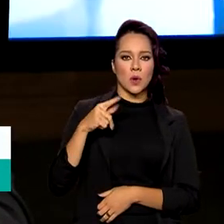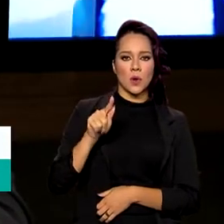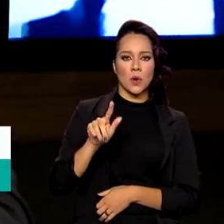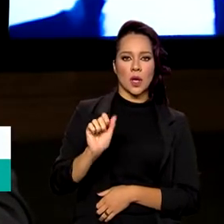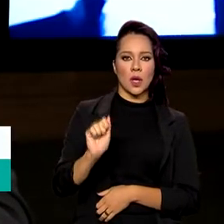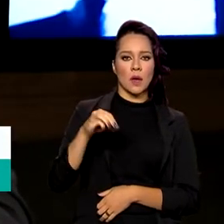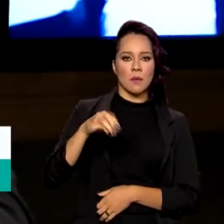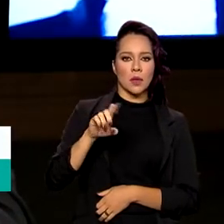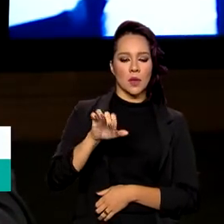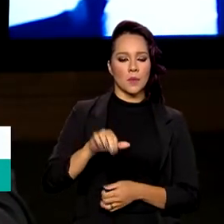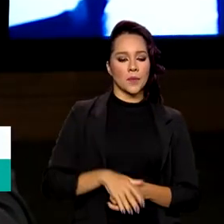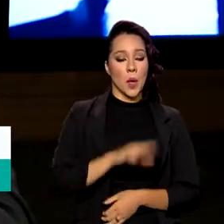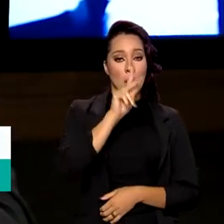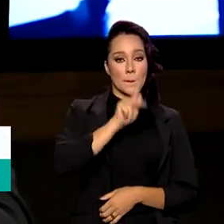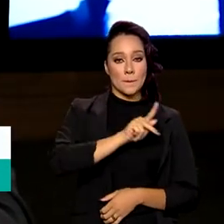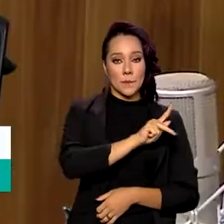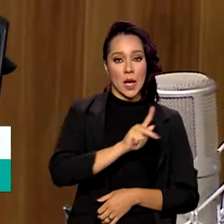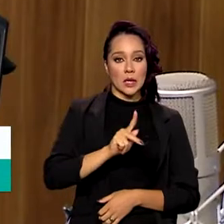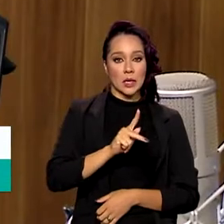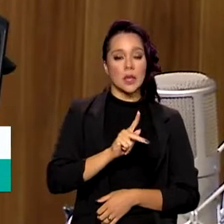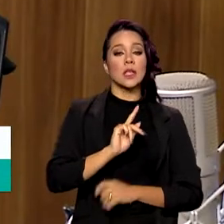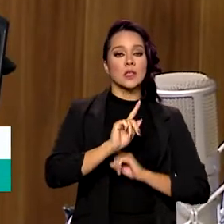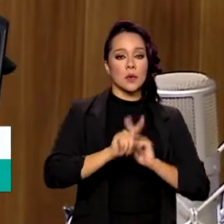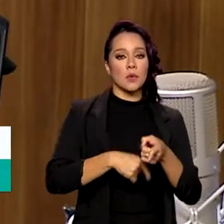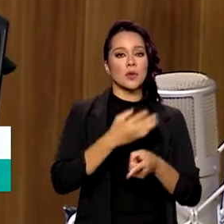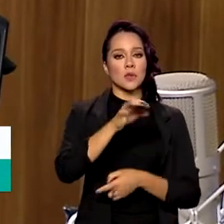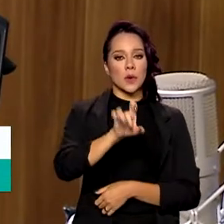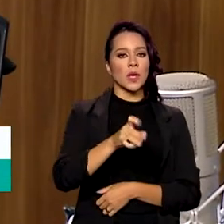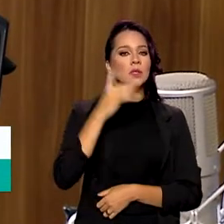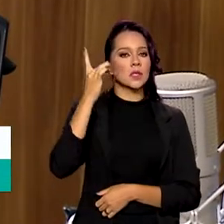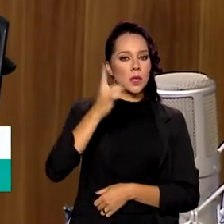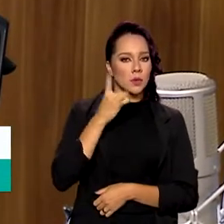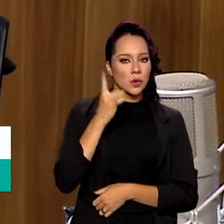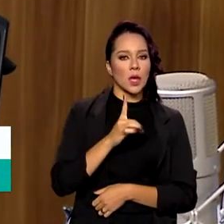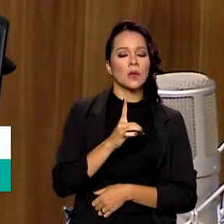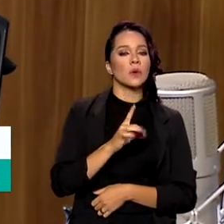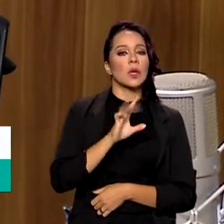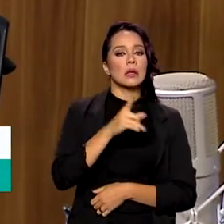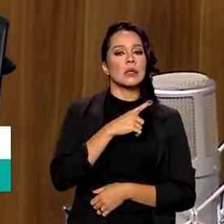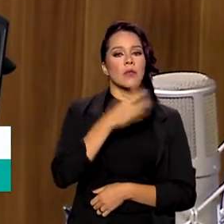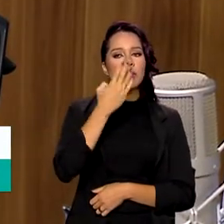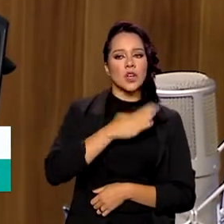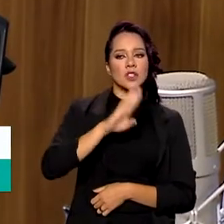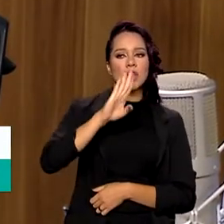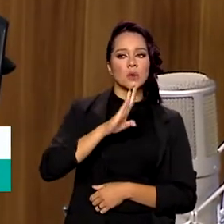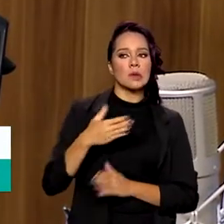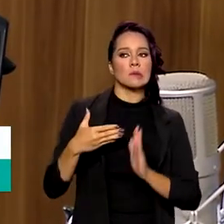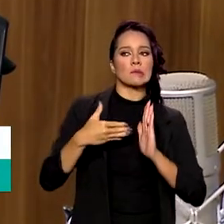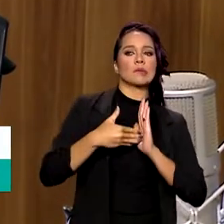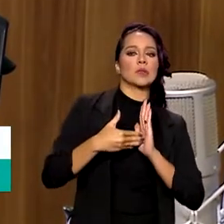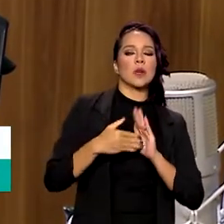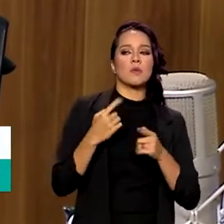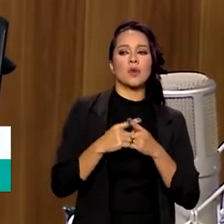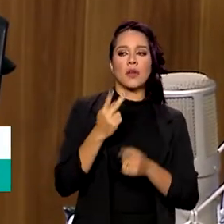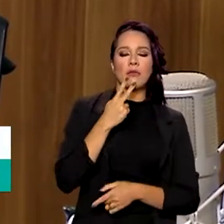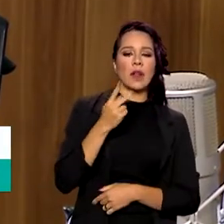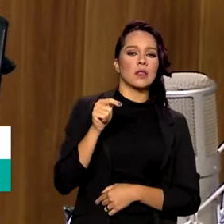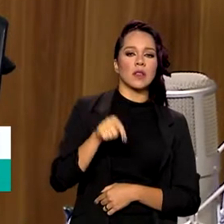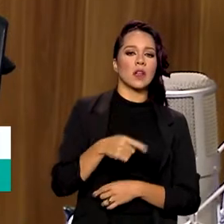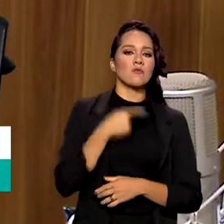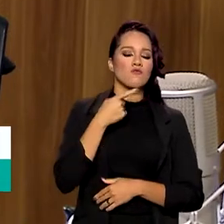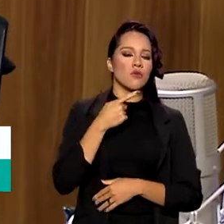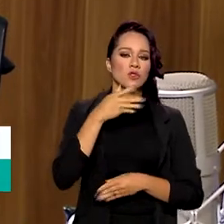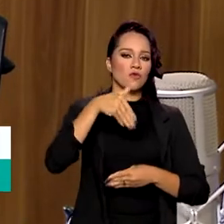partido o padre kellman foi indicado depois que o ex-deputado Roberto Jefferson teve a candidatura barrada por ter sido declarada